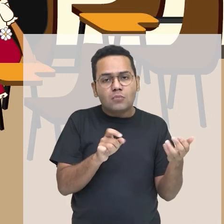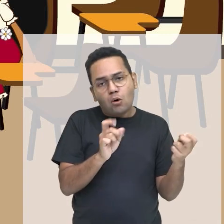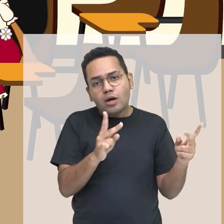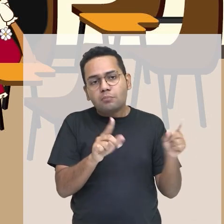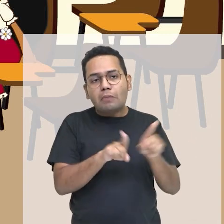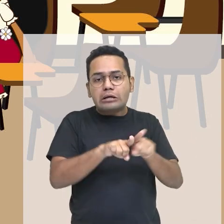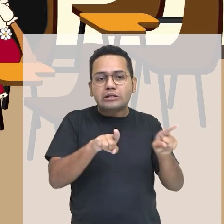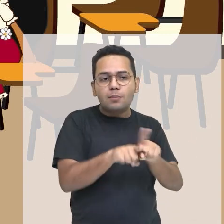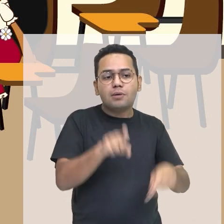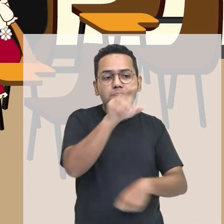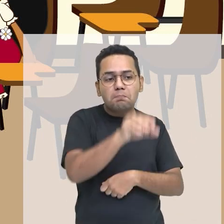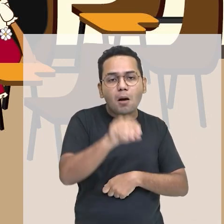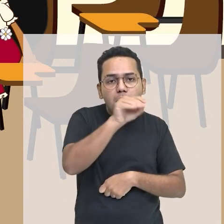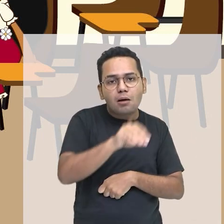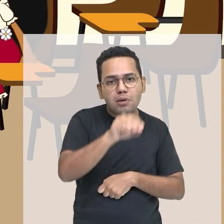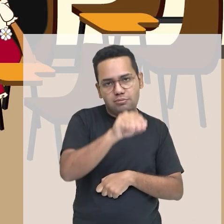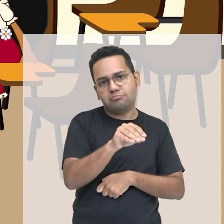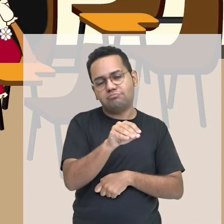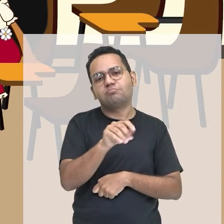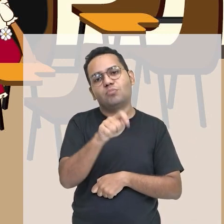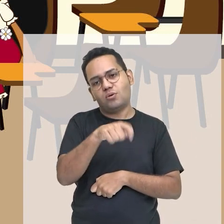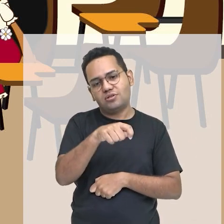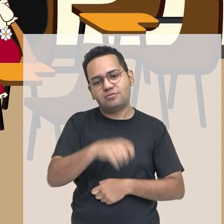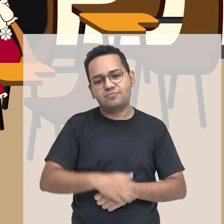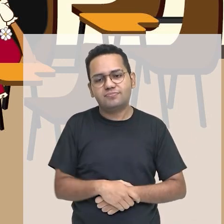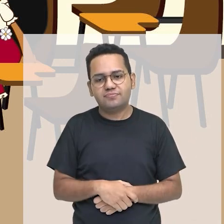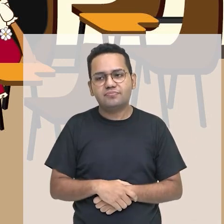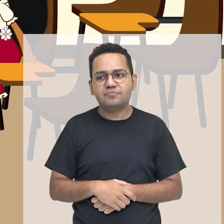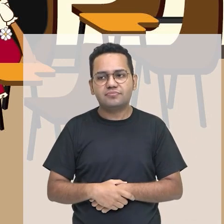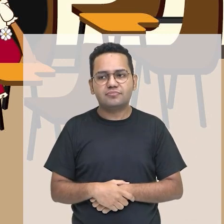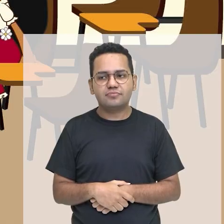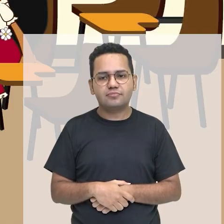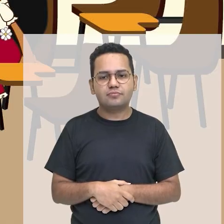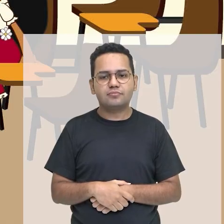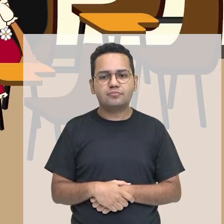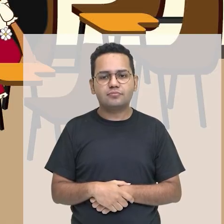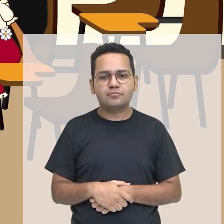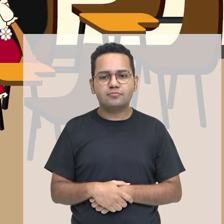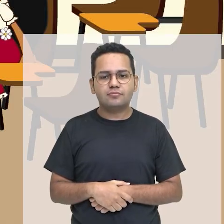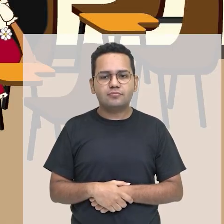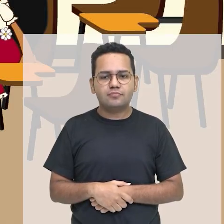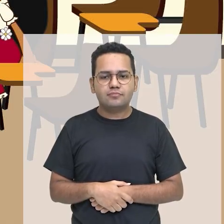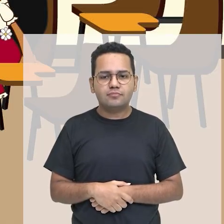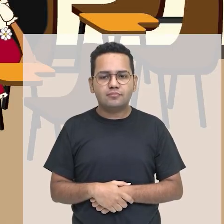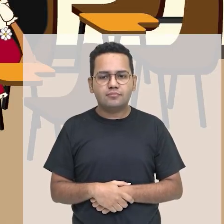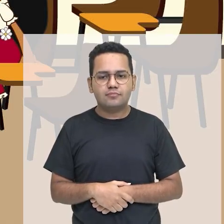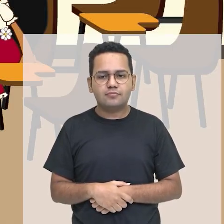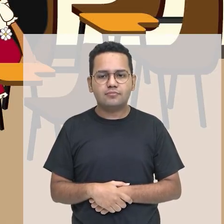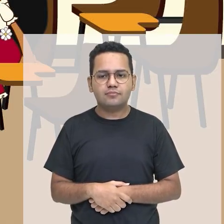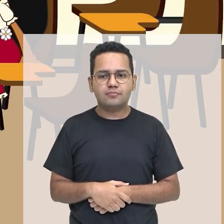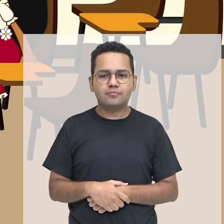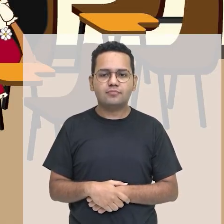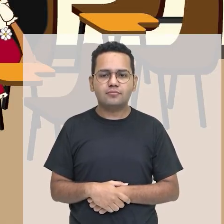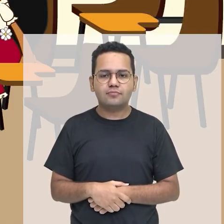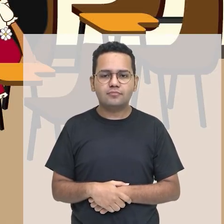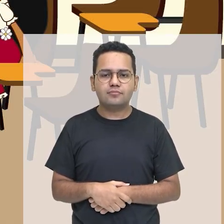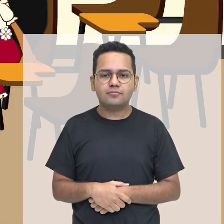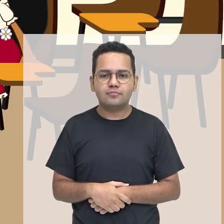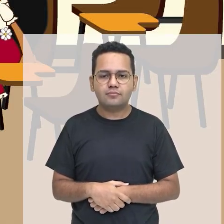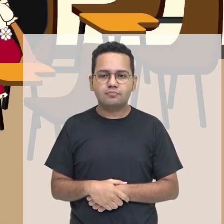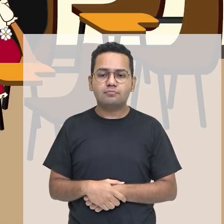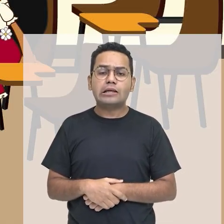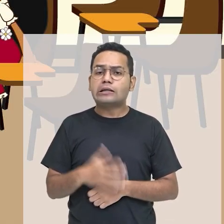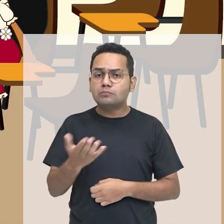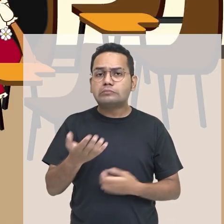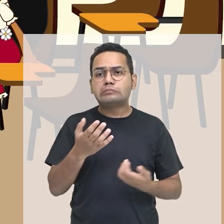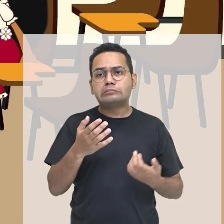através da fala. Né? A forma com que você externaliza isso não é importante, não altera o sentido se é um